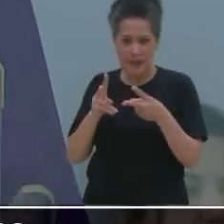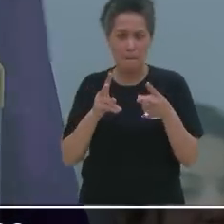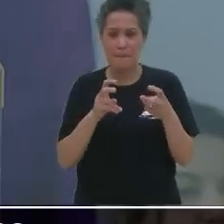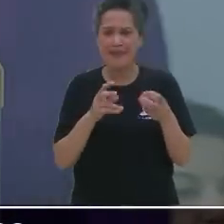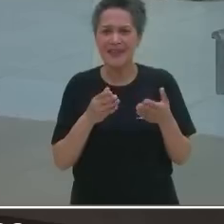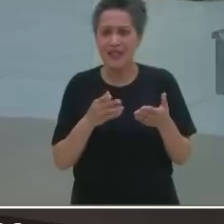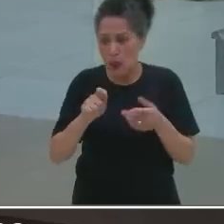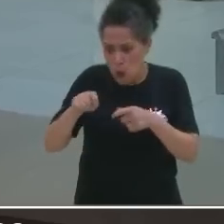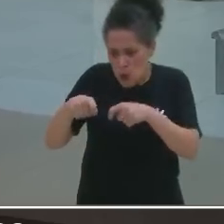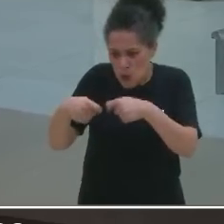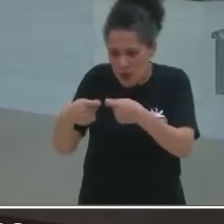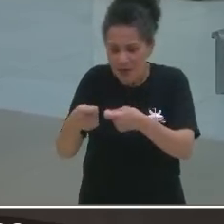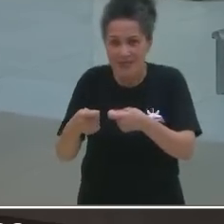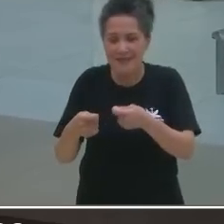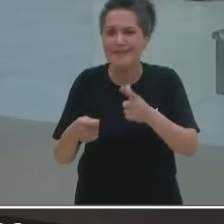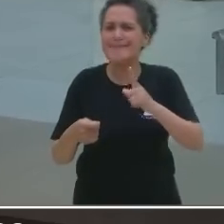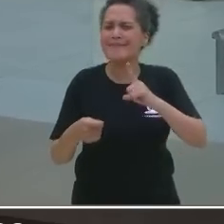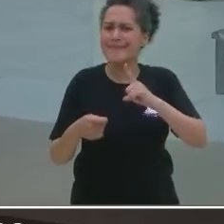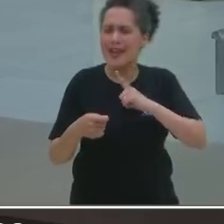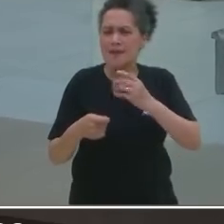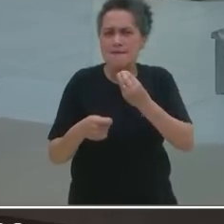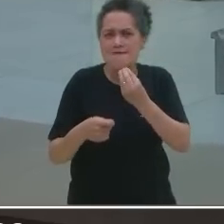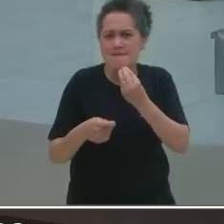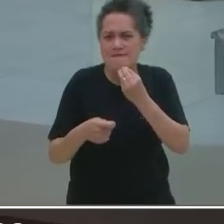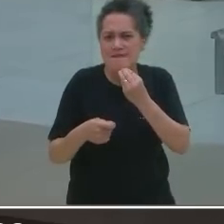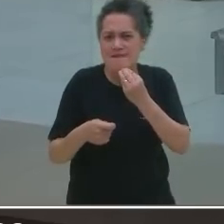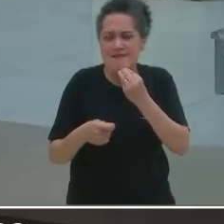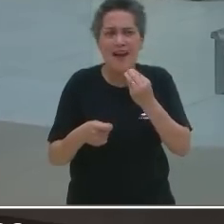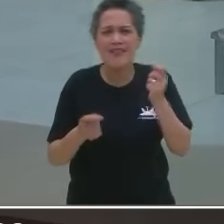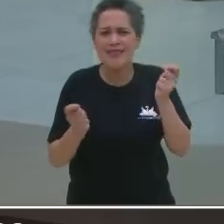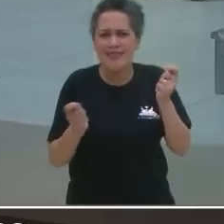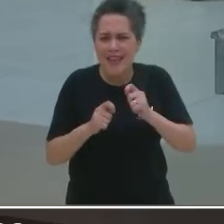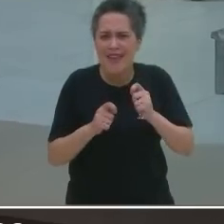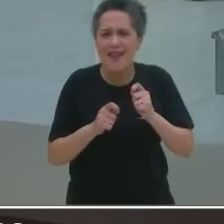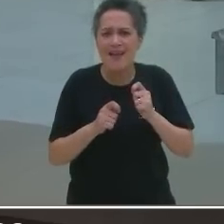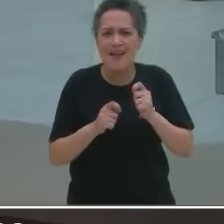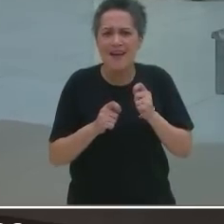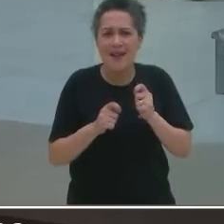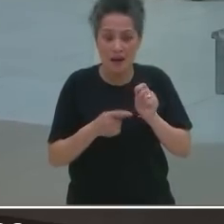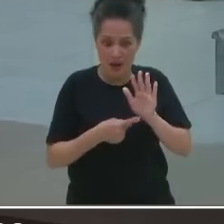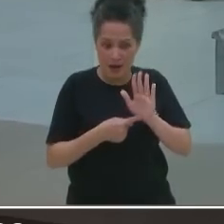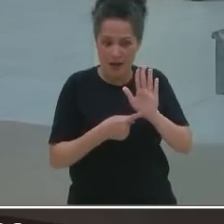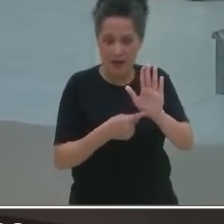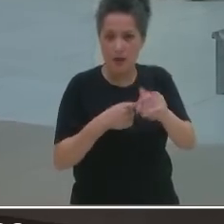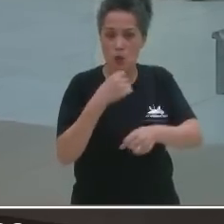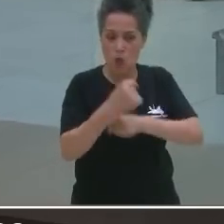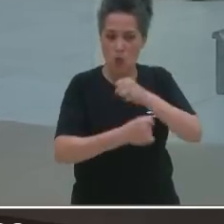as oportunidades de sermos pessoas melhores se apresentaram este ano.